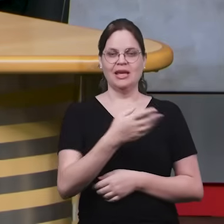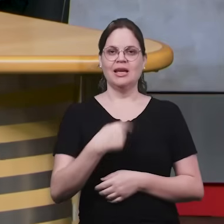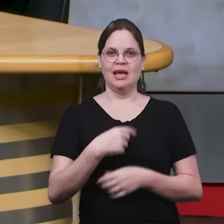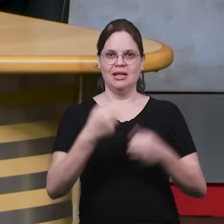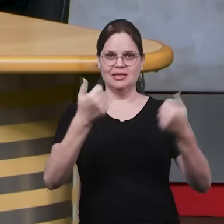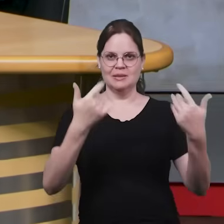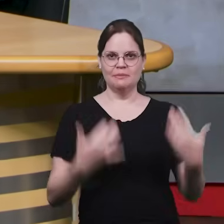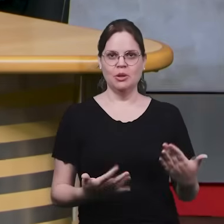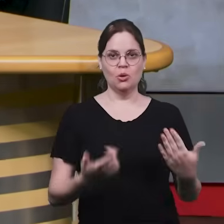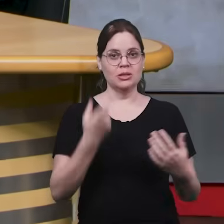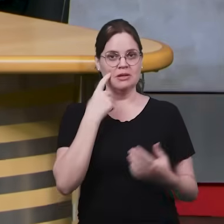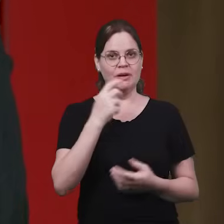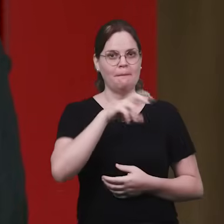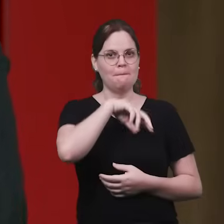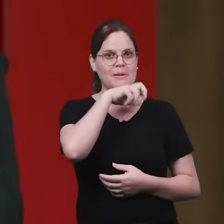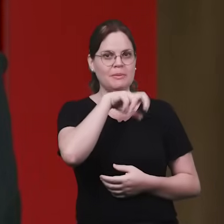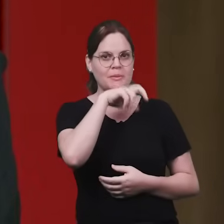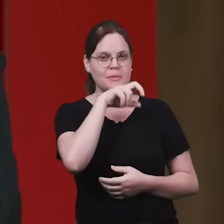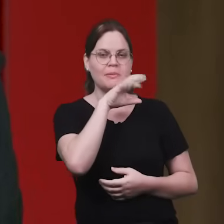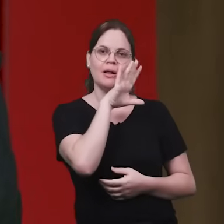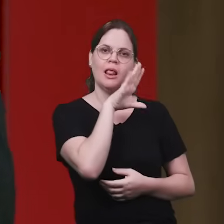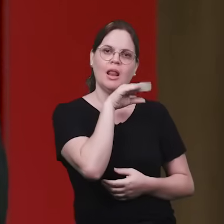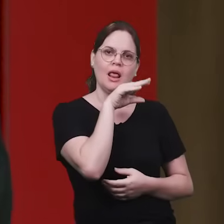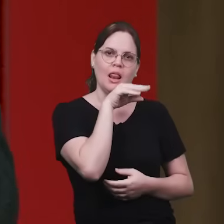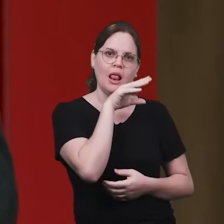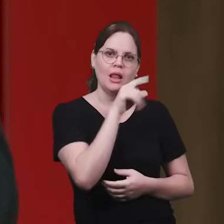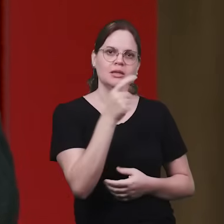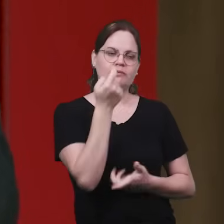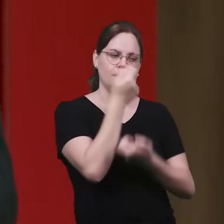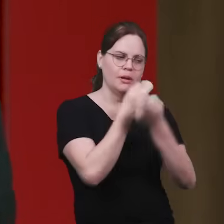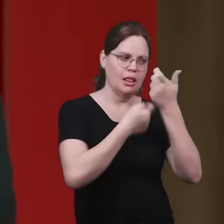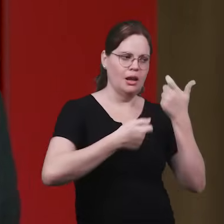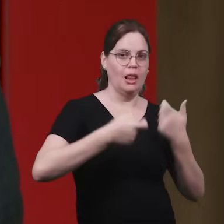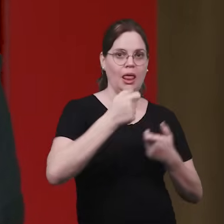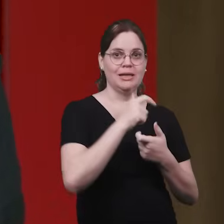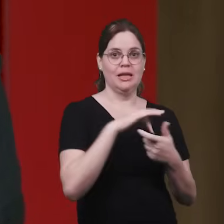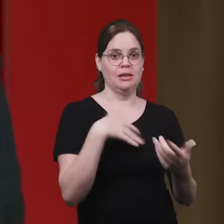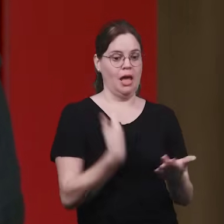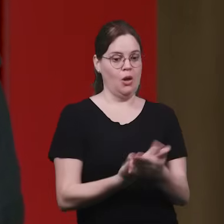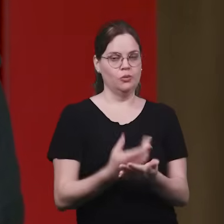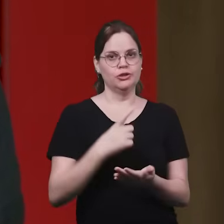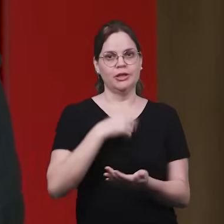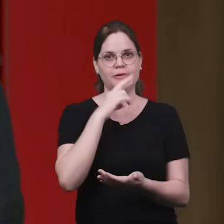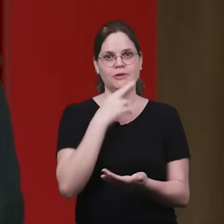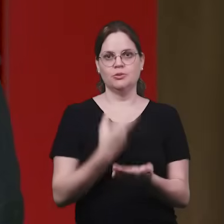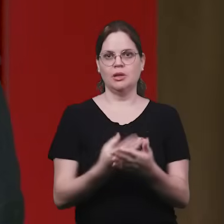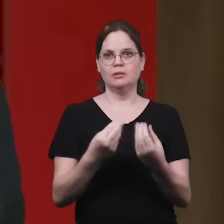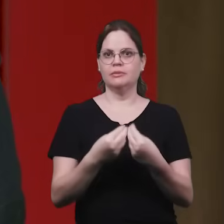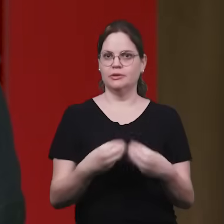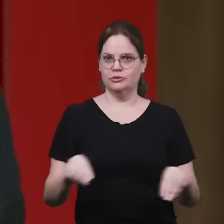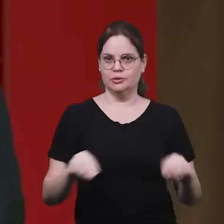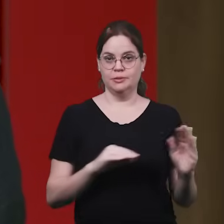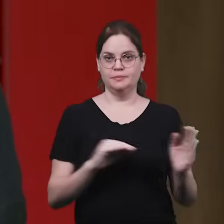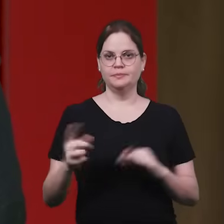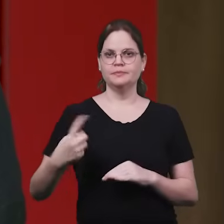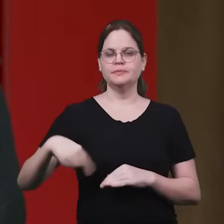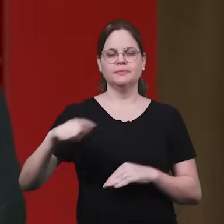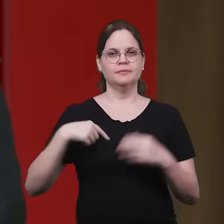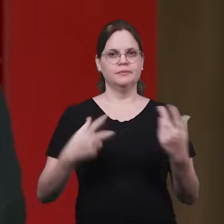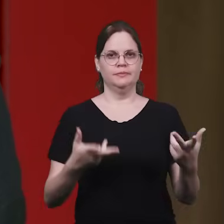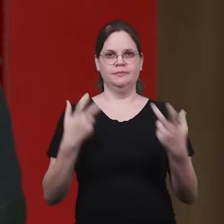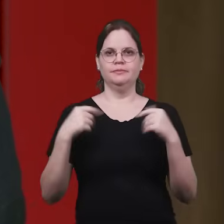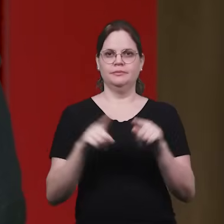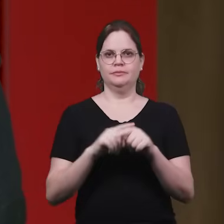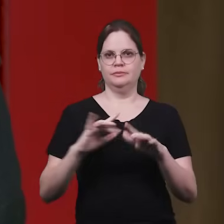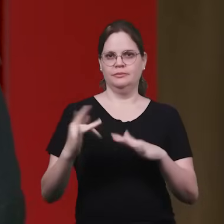que trouxe prejuízos que está registrado de forma milenar para nós até hoje. E é isso que nós vemos nas redes sociais,